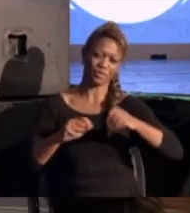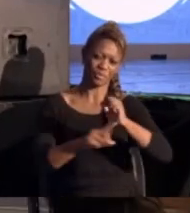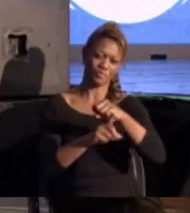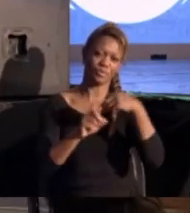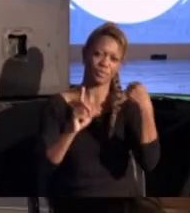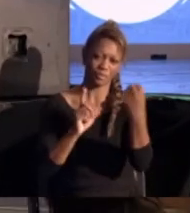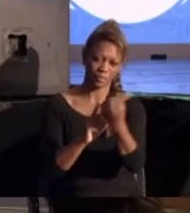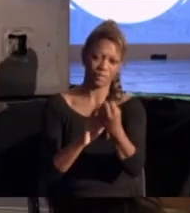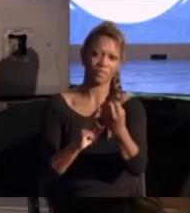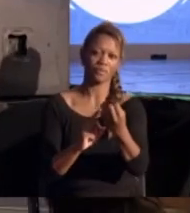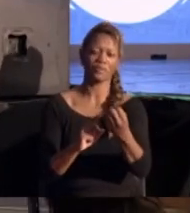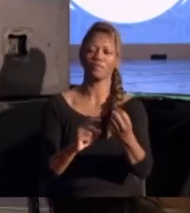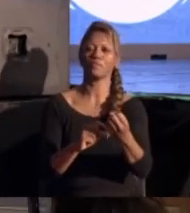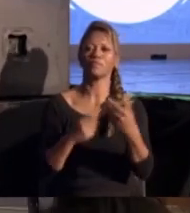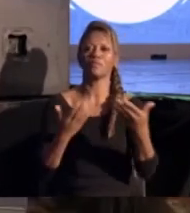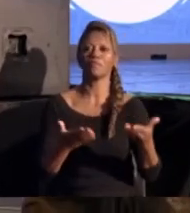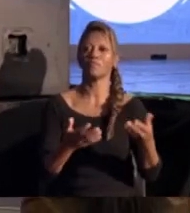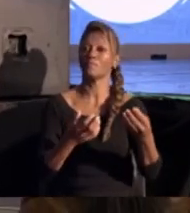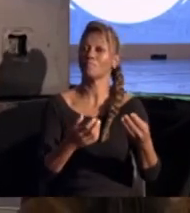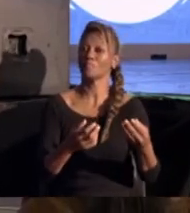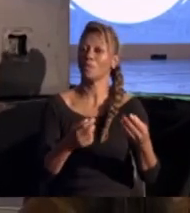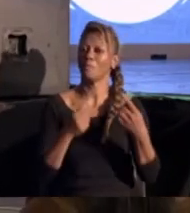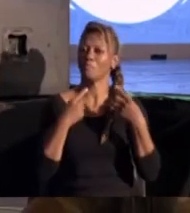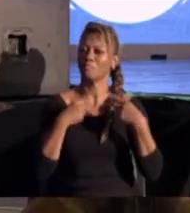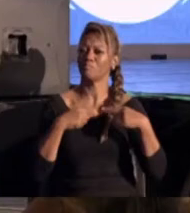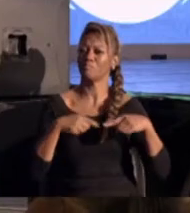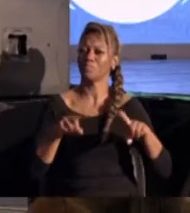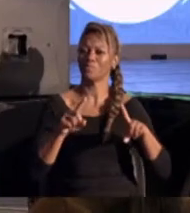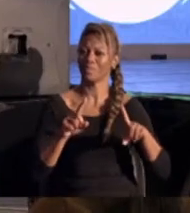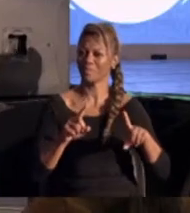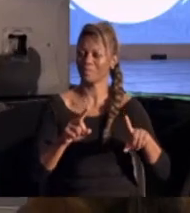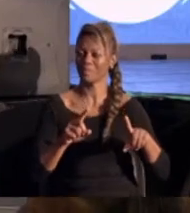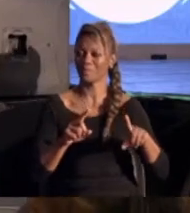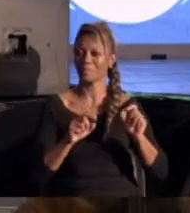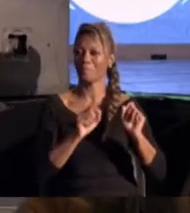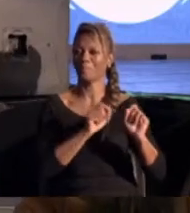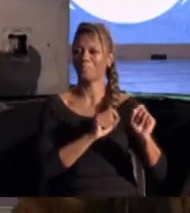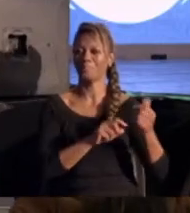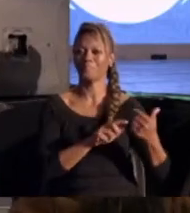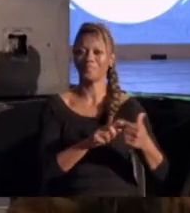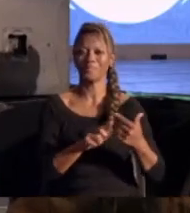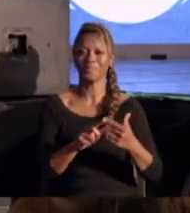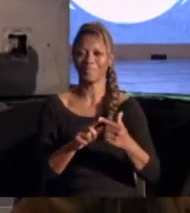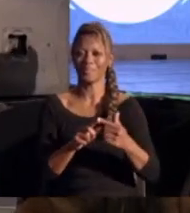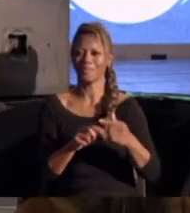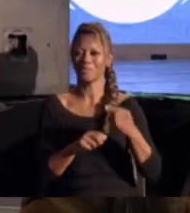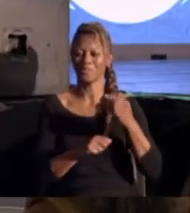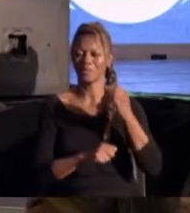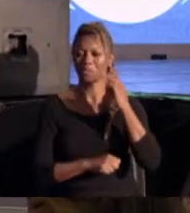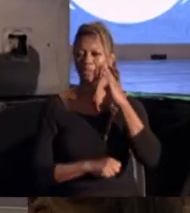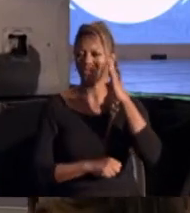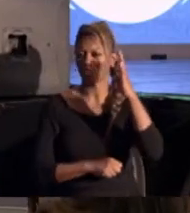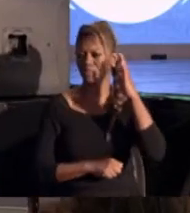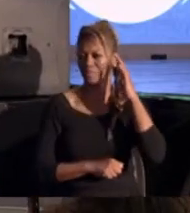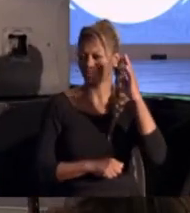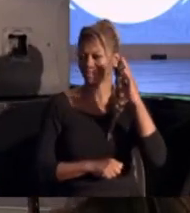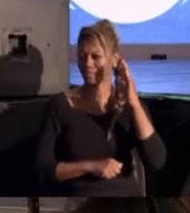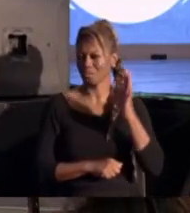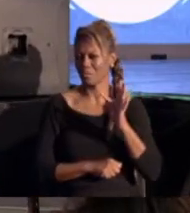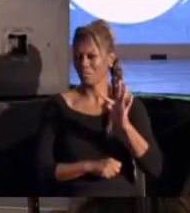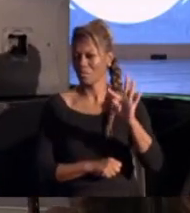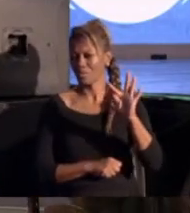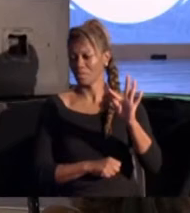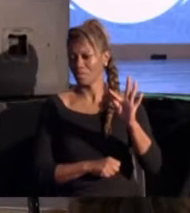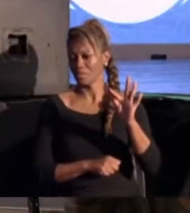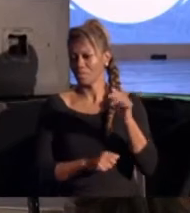esse. Aceitando a provocação, o meu lugar de fala é um lugar da filosofia, é um lugar da